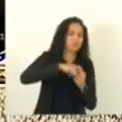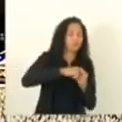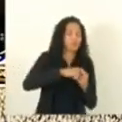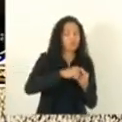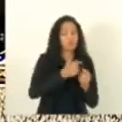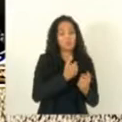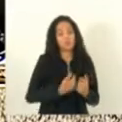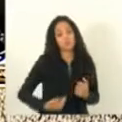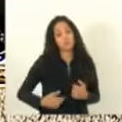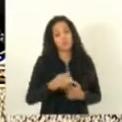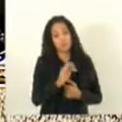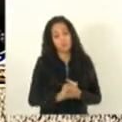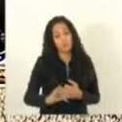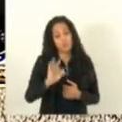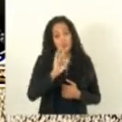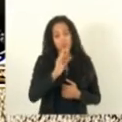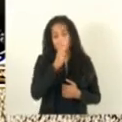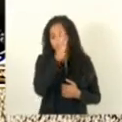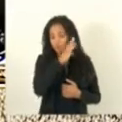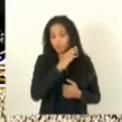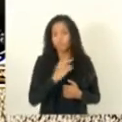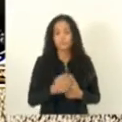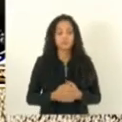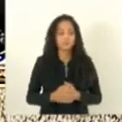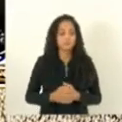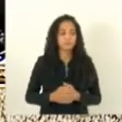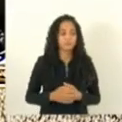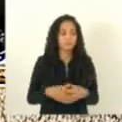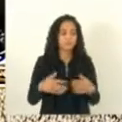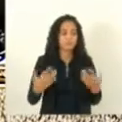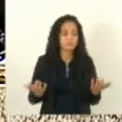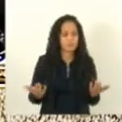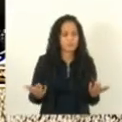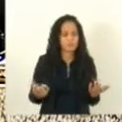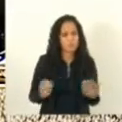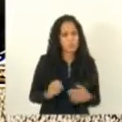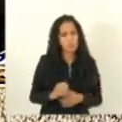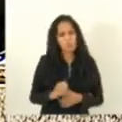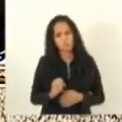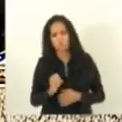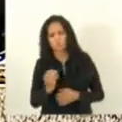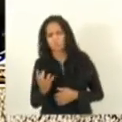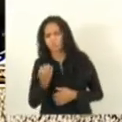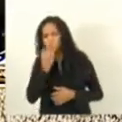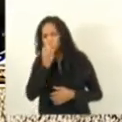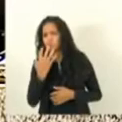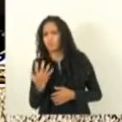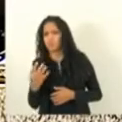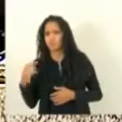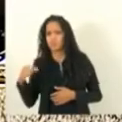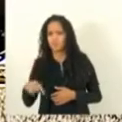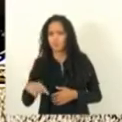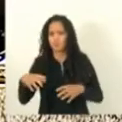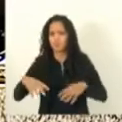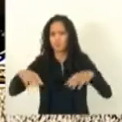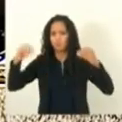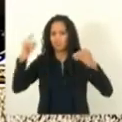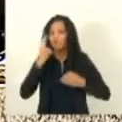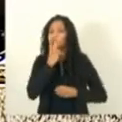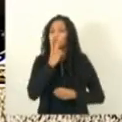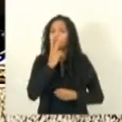governo federal. A leitura imediata é que ou está tudo bom demais no Palácio